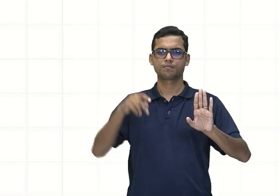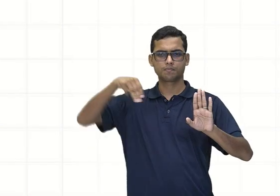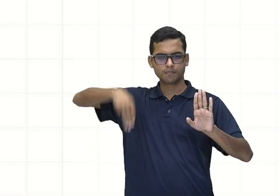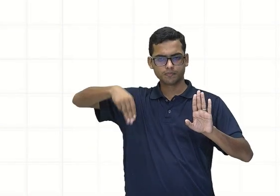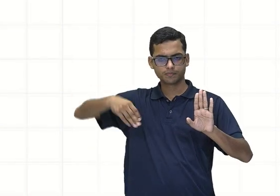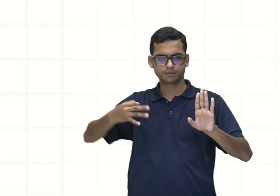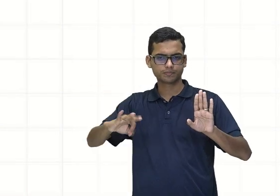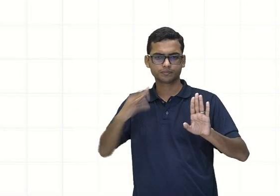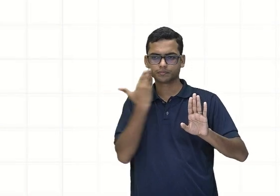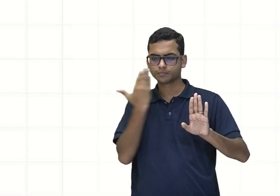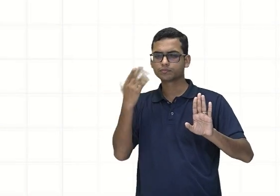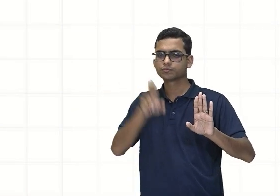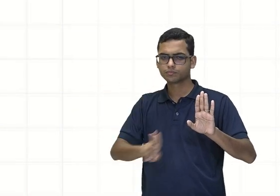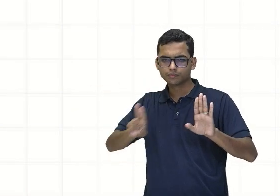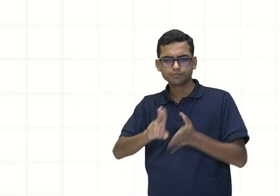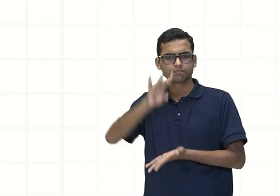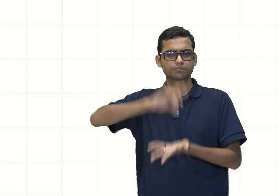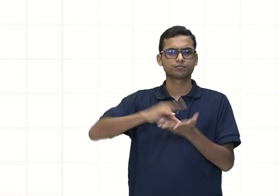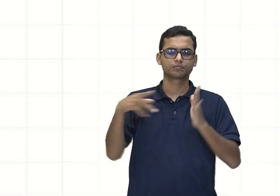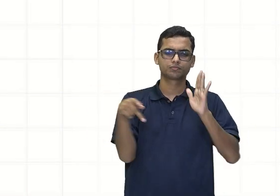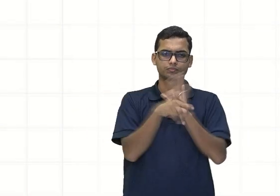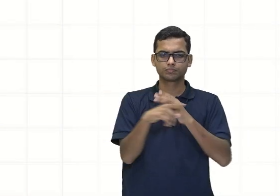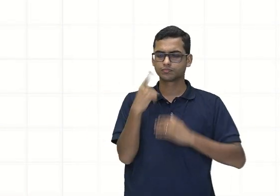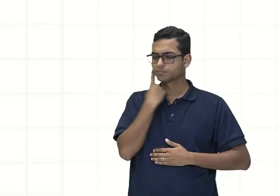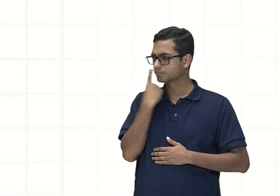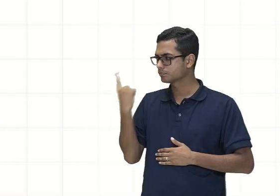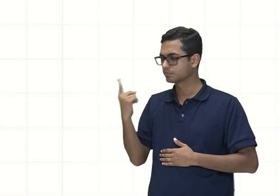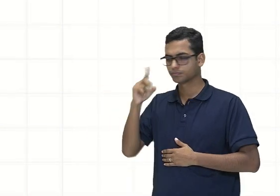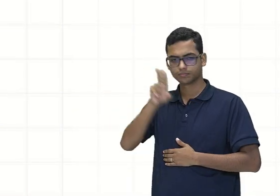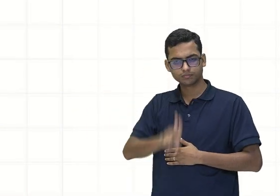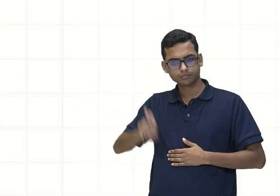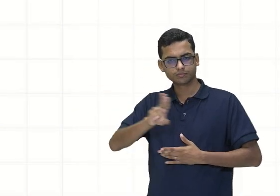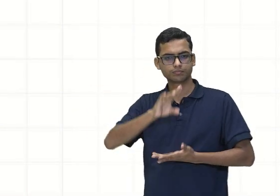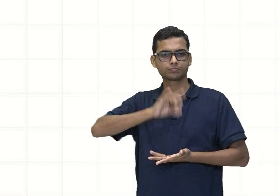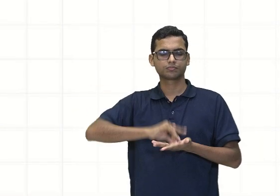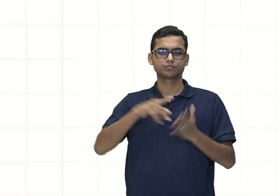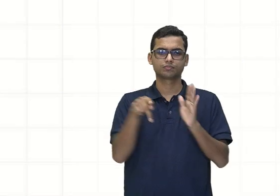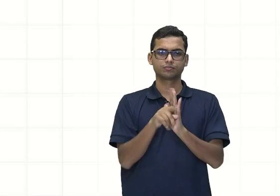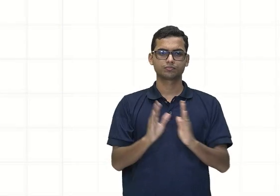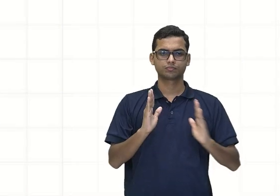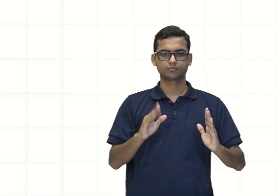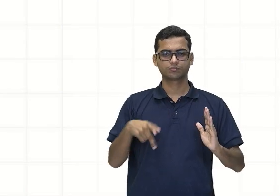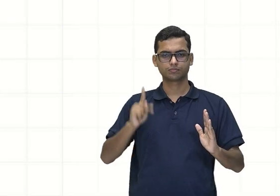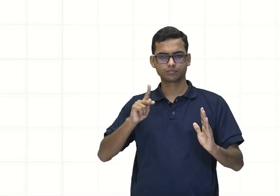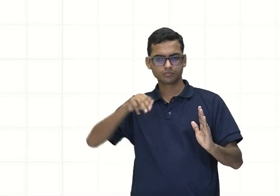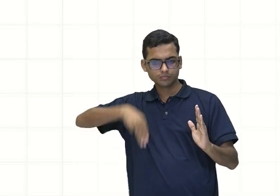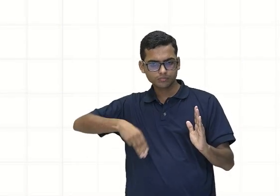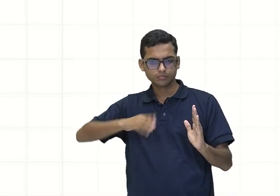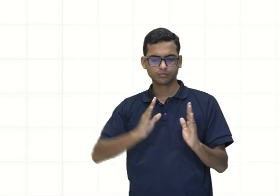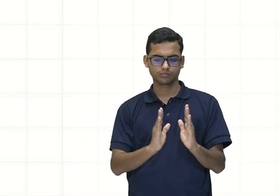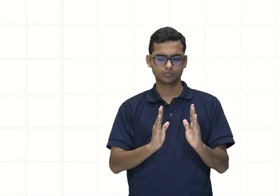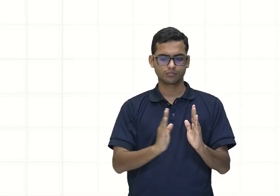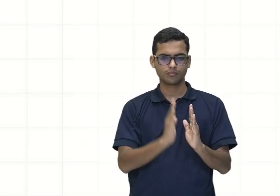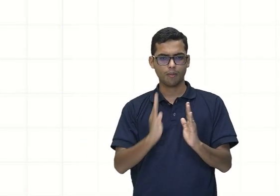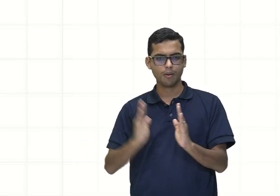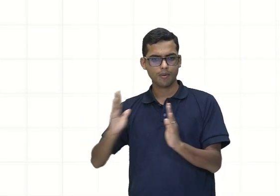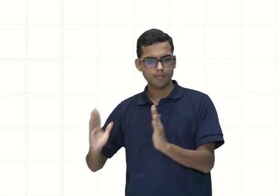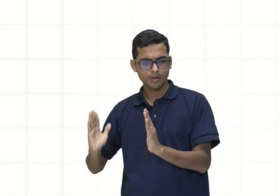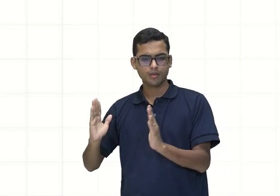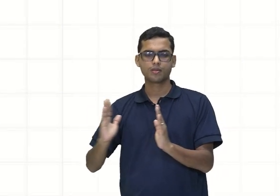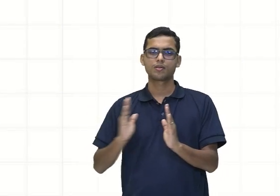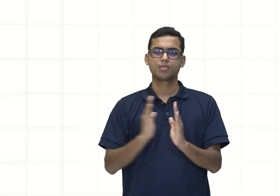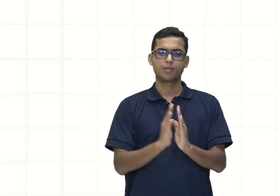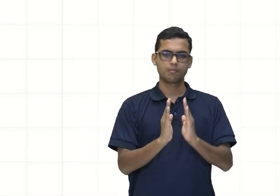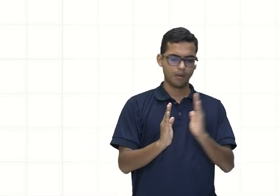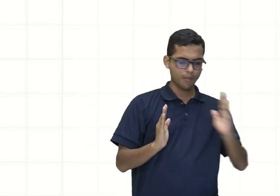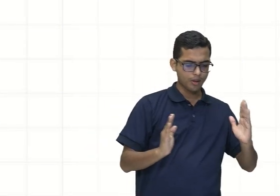Utilizamos muito a unidade de medida, né? Quilômetro, metro, centímetro